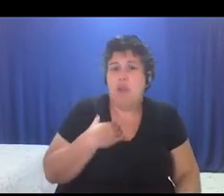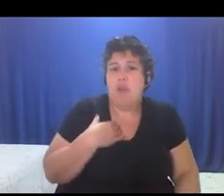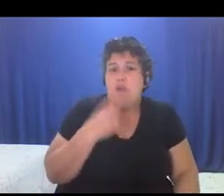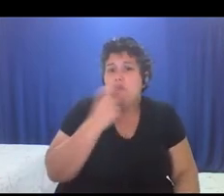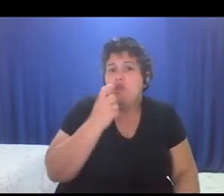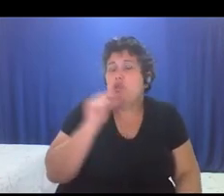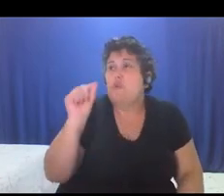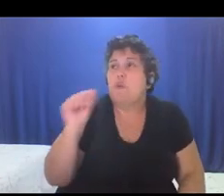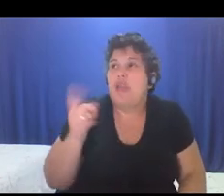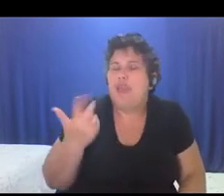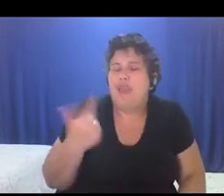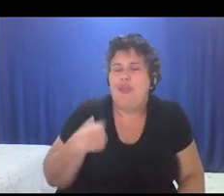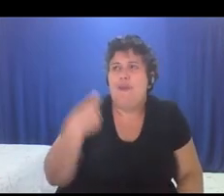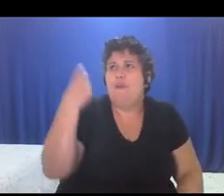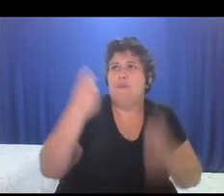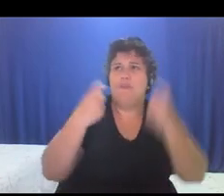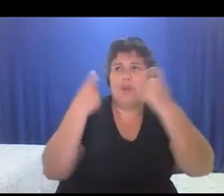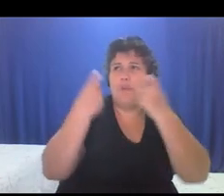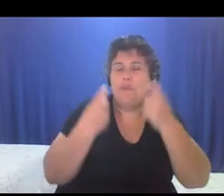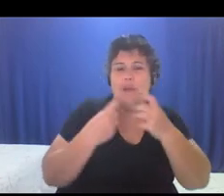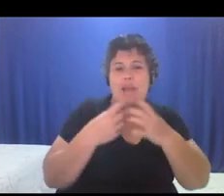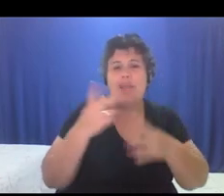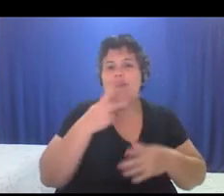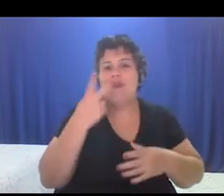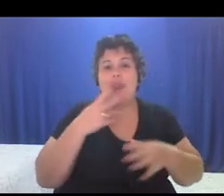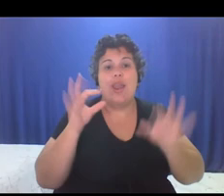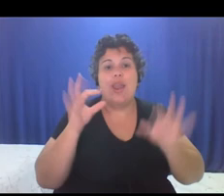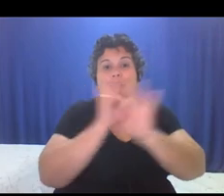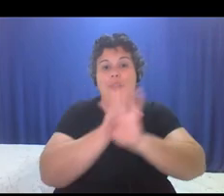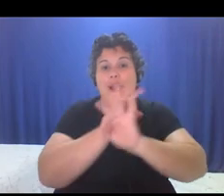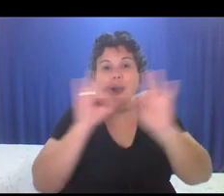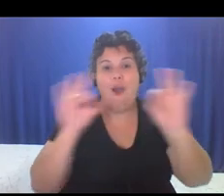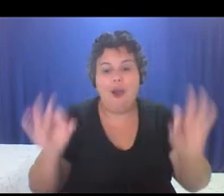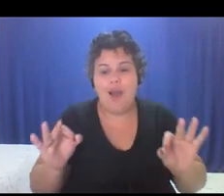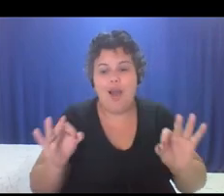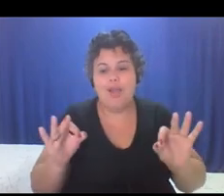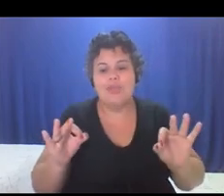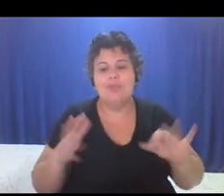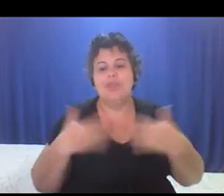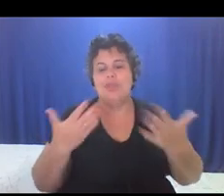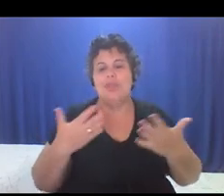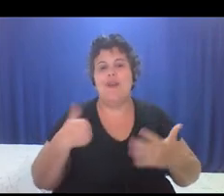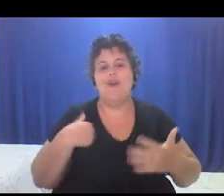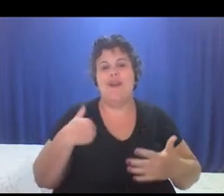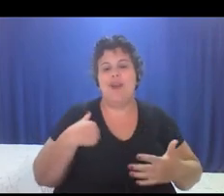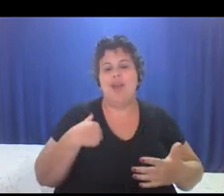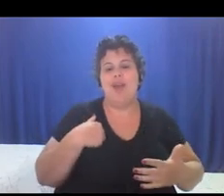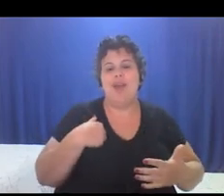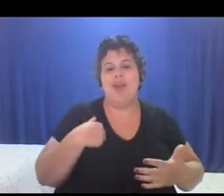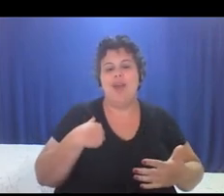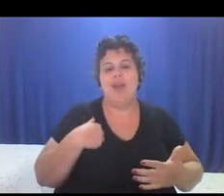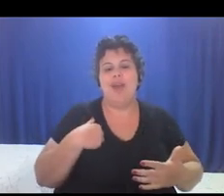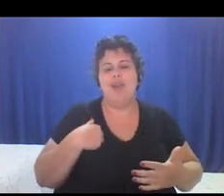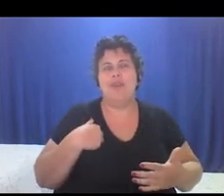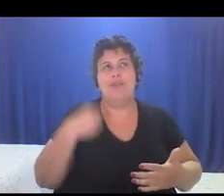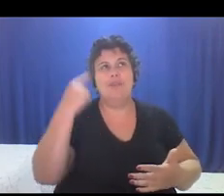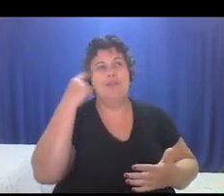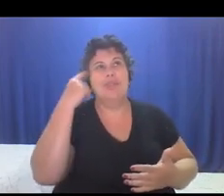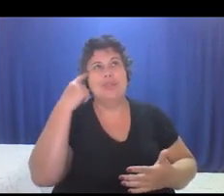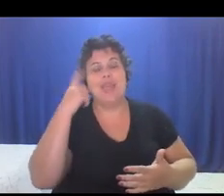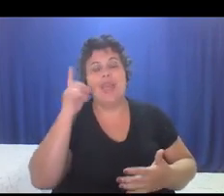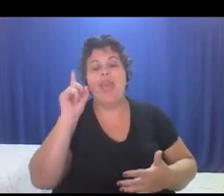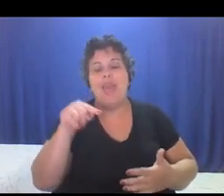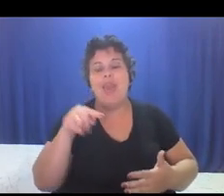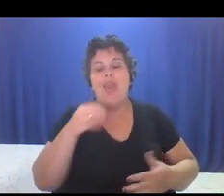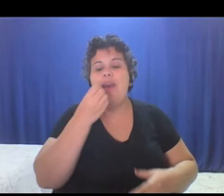fiquei preocupado. Ele falou assim: não, tá sendo muito mais incrível do que eu imaginava. Então, assim, é muito